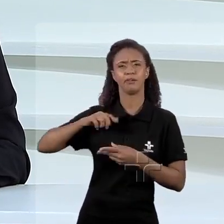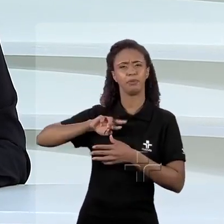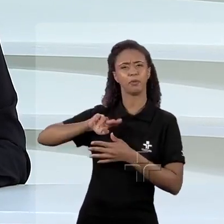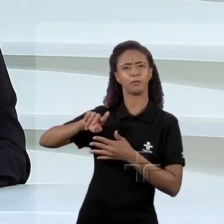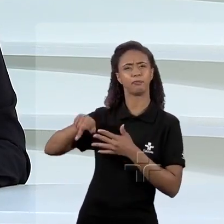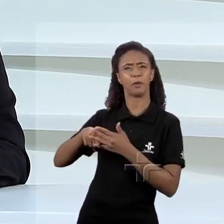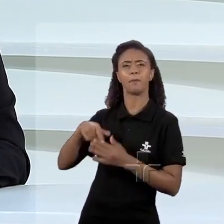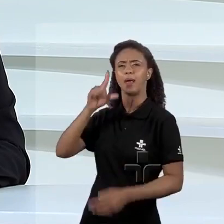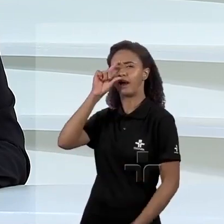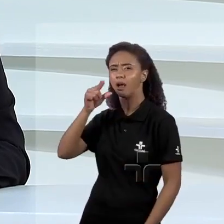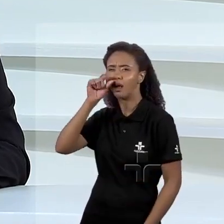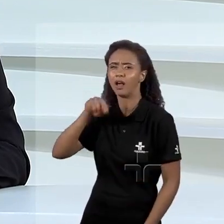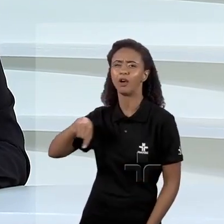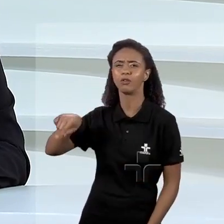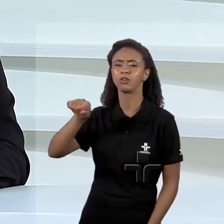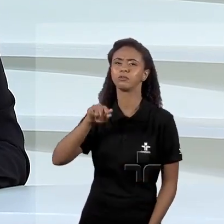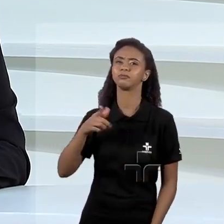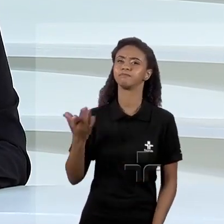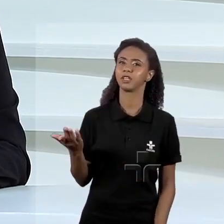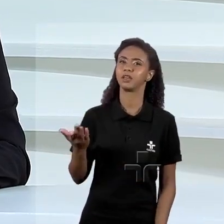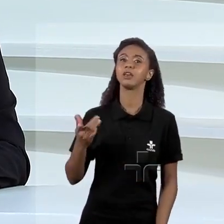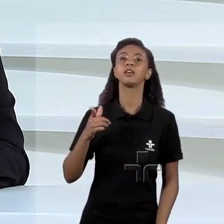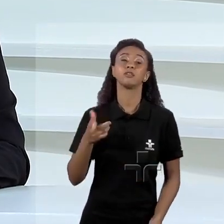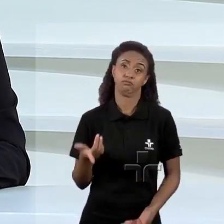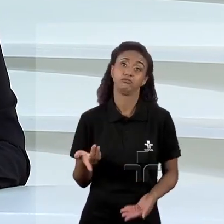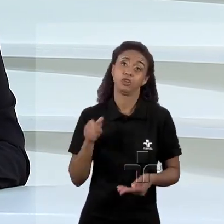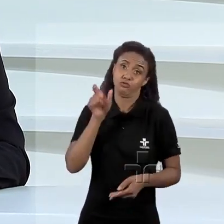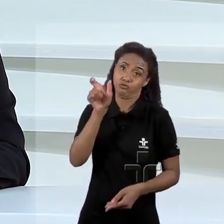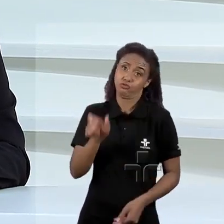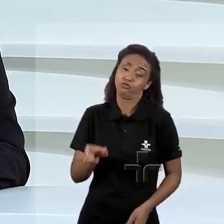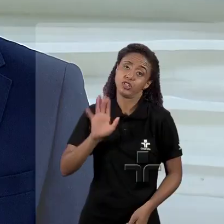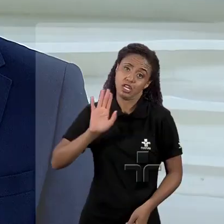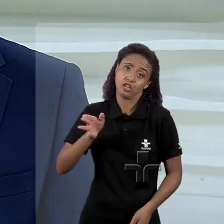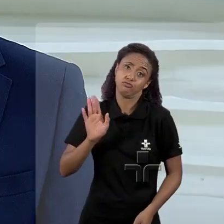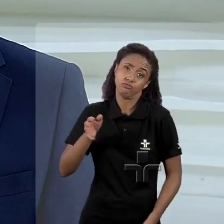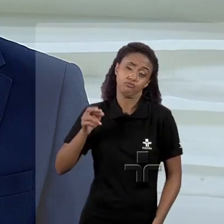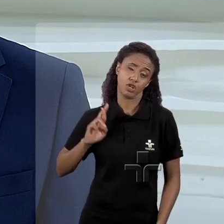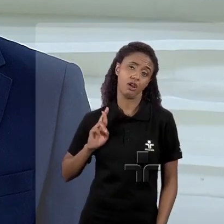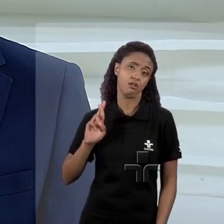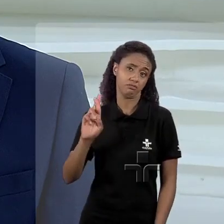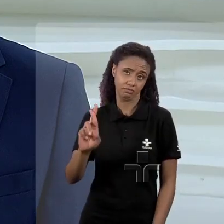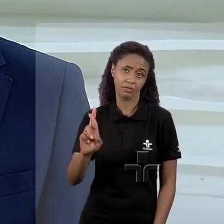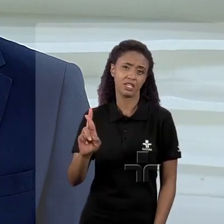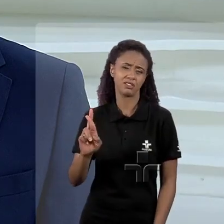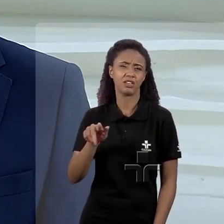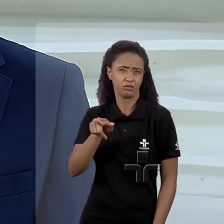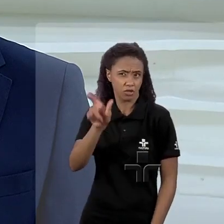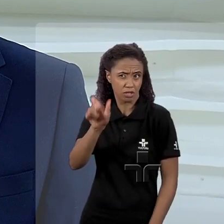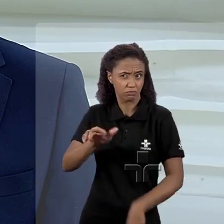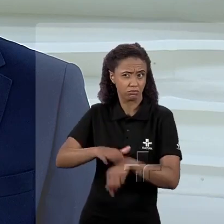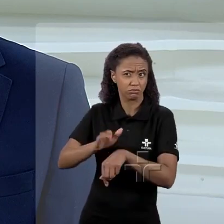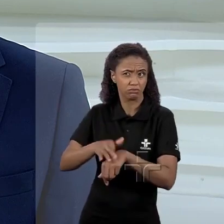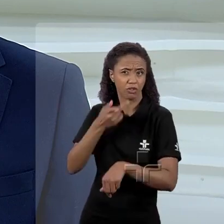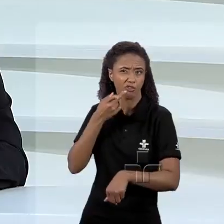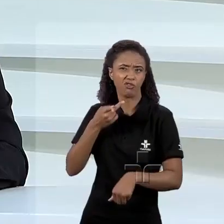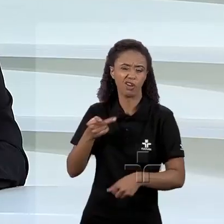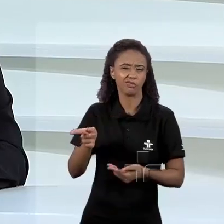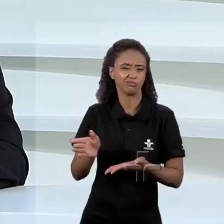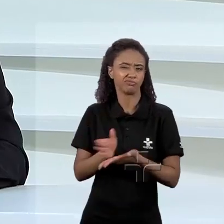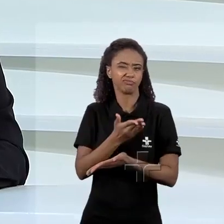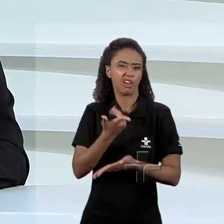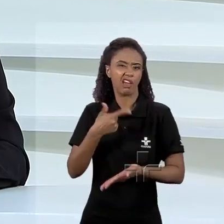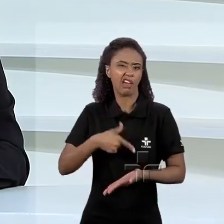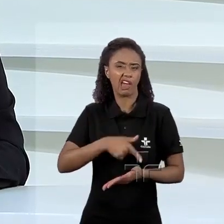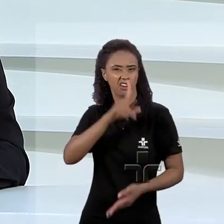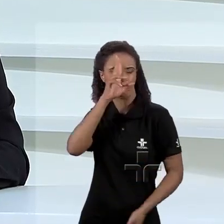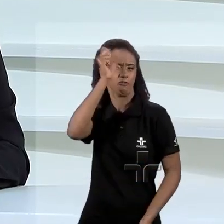alternativa que representa o ideário do PSDB e o senhor, como o Flávio já mencionou, já também descartou o extremismo dele. Por que o senhor